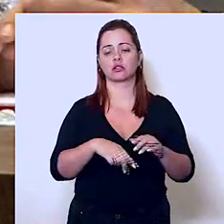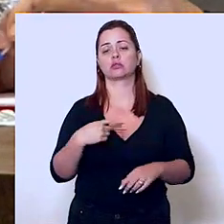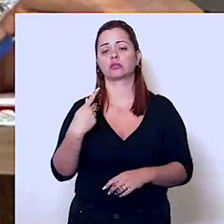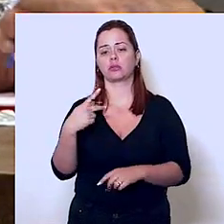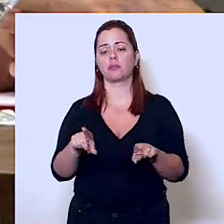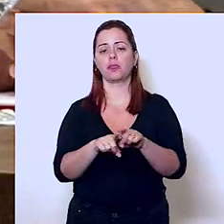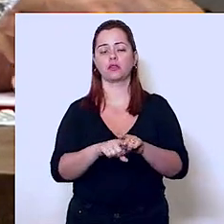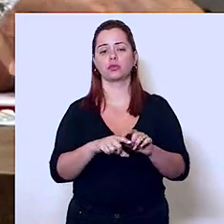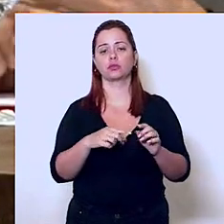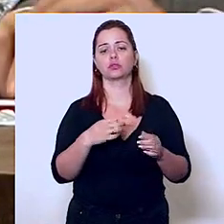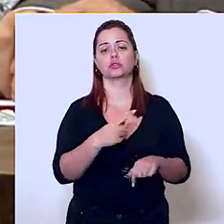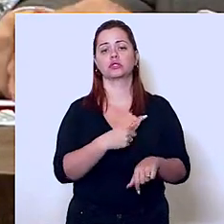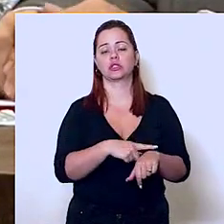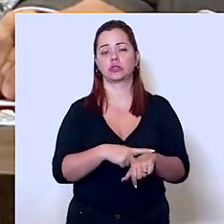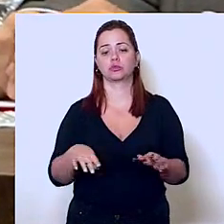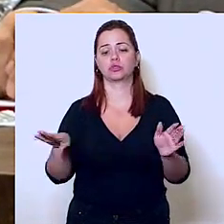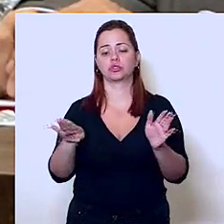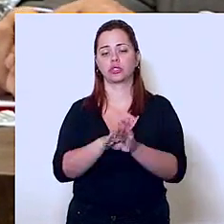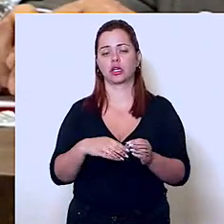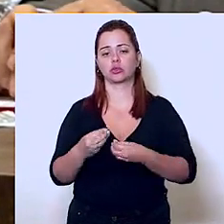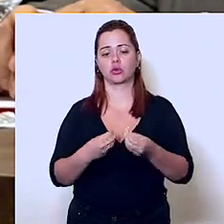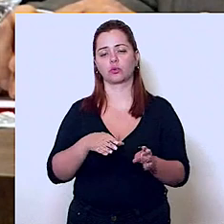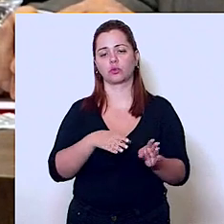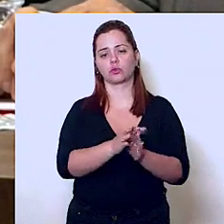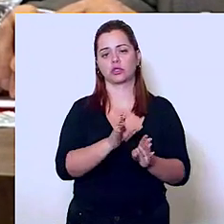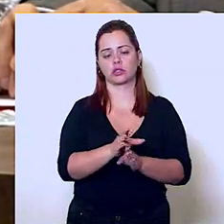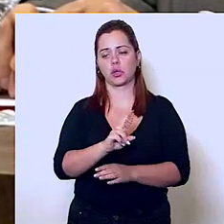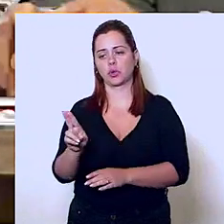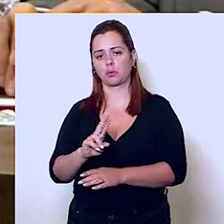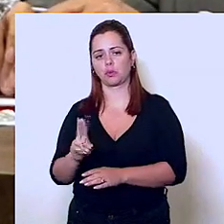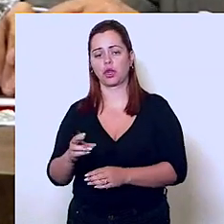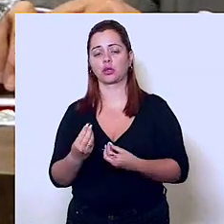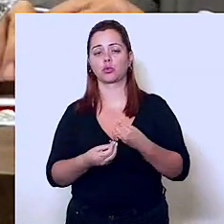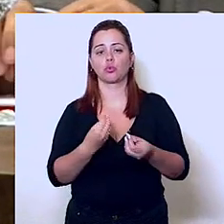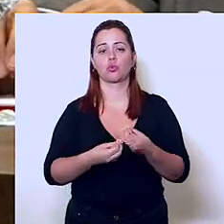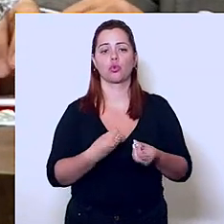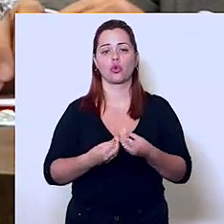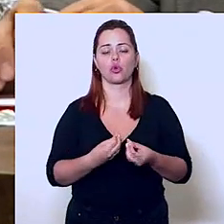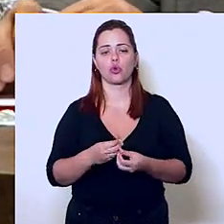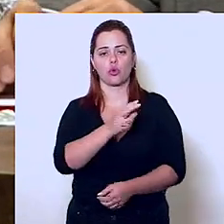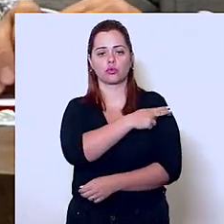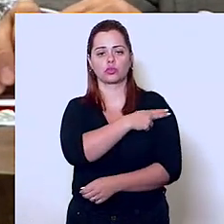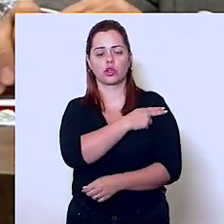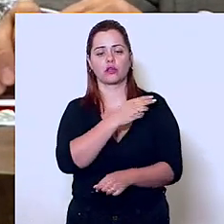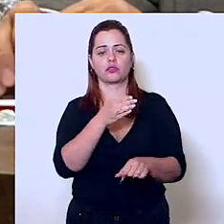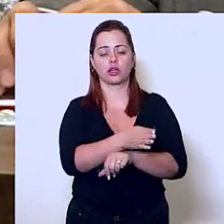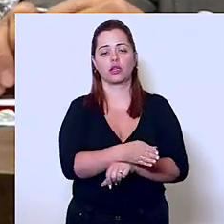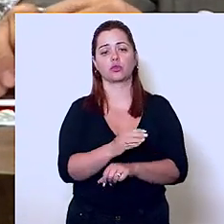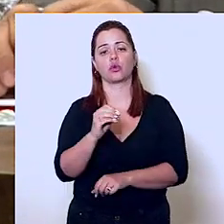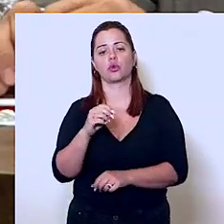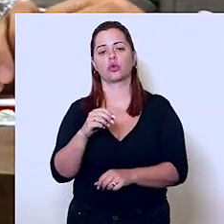posição, ainda como conselheiro, teve que ser nomeado como chefe interino do Departamento de Promoção